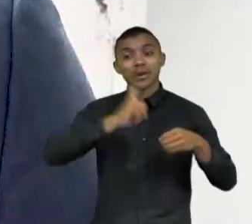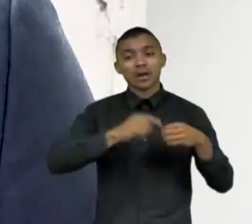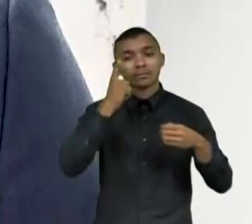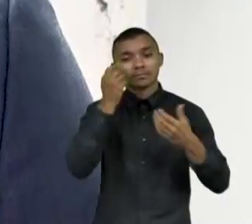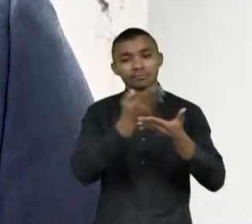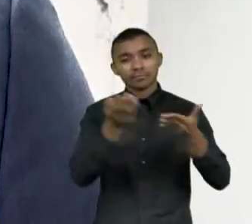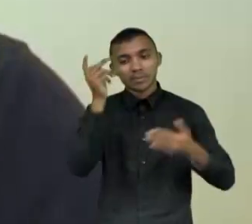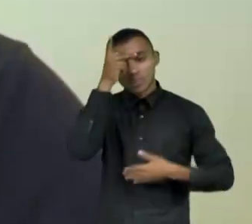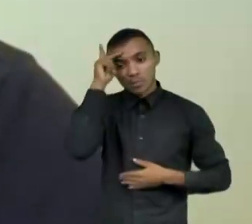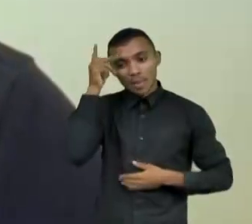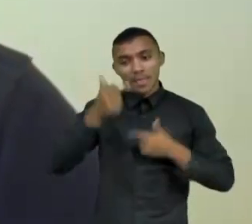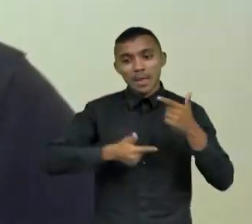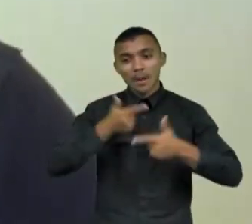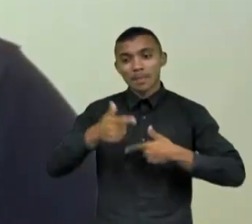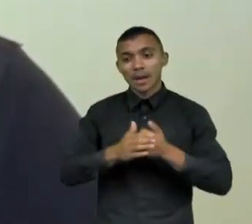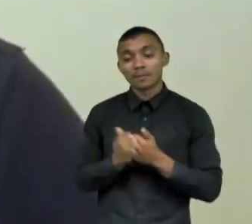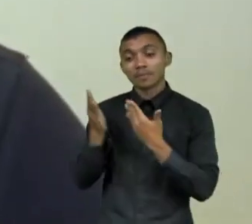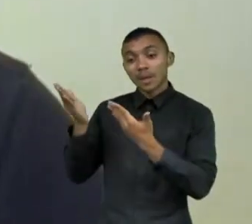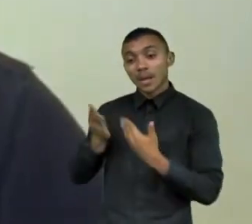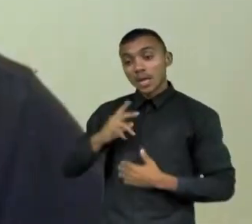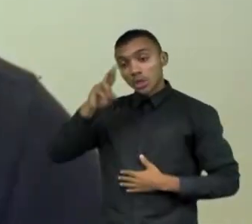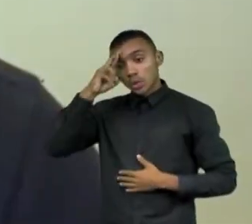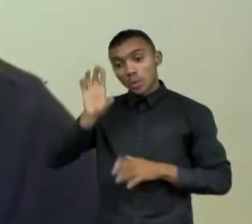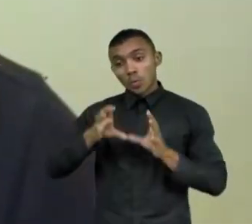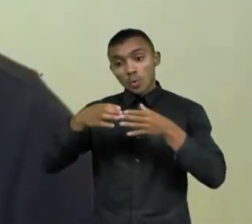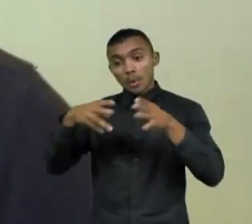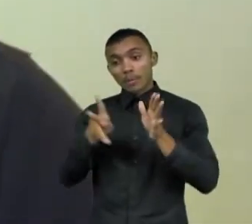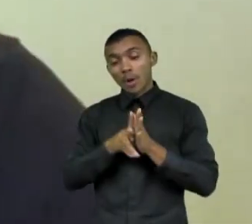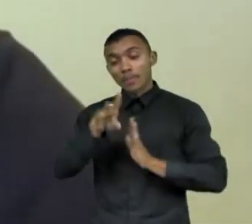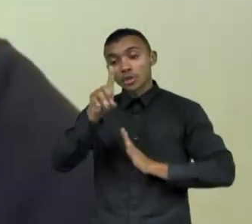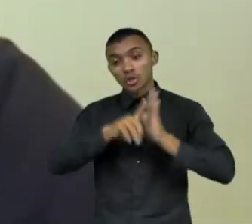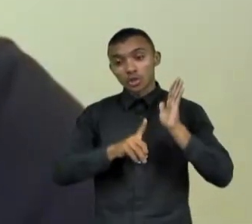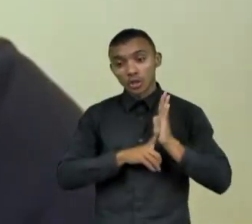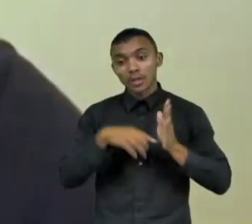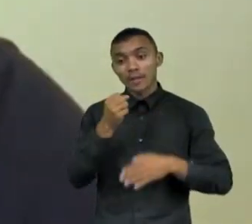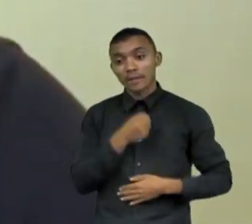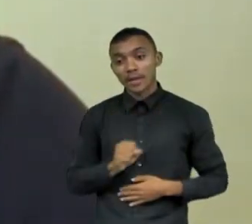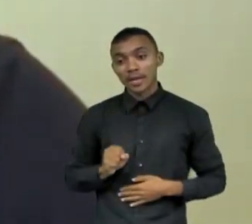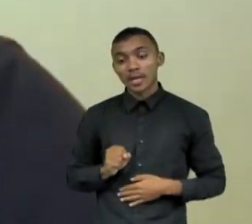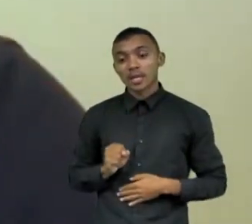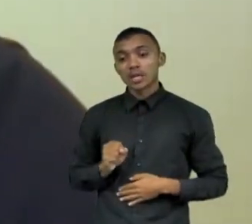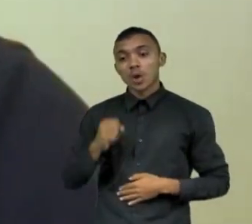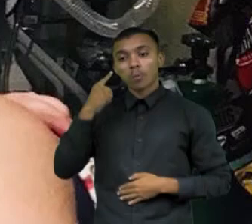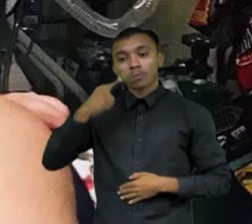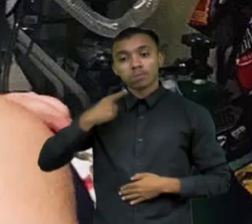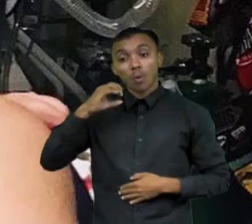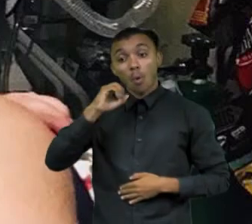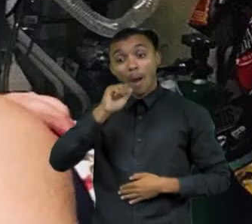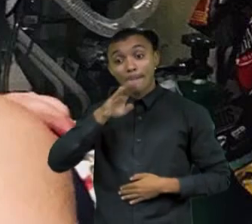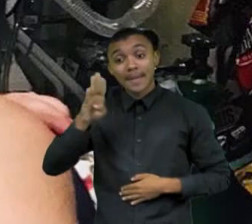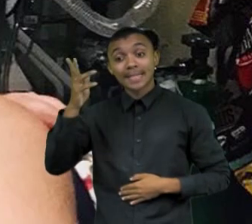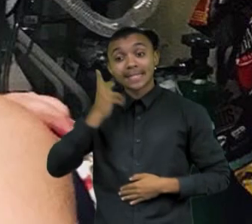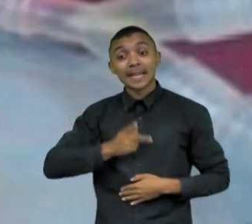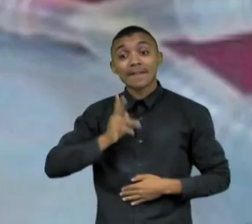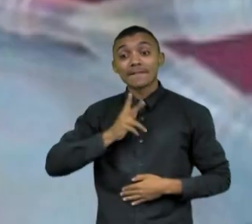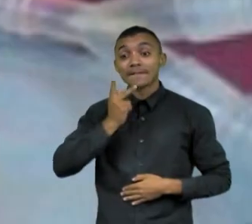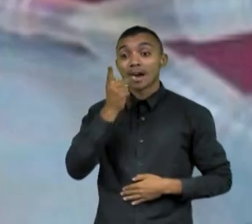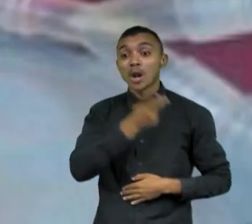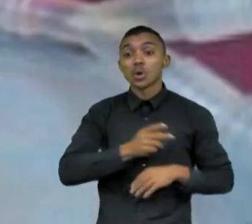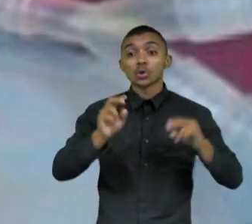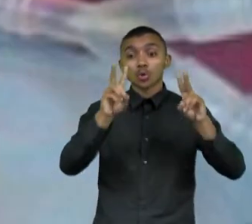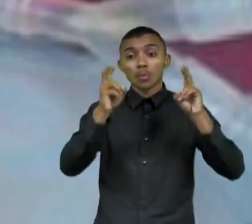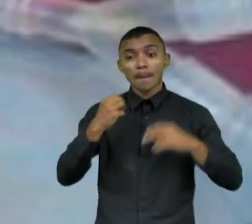no mercado de trabalho. O presidente da Comissão de Defesa da Pessoa com Deficiência da OAB Ceará reforça a importância